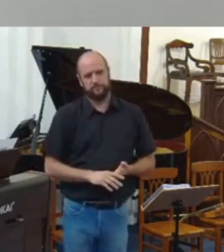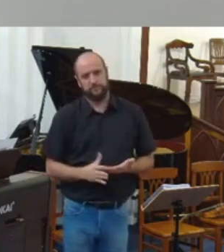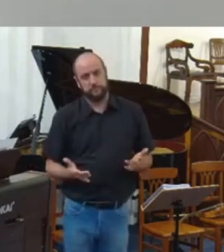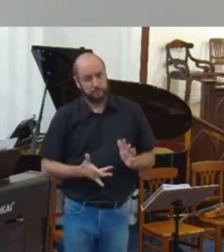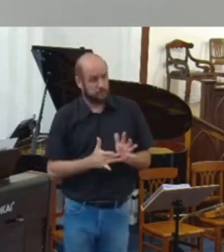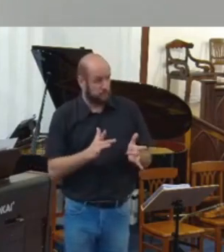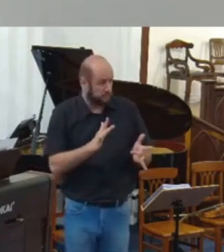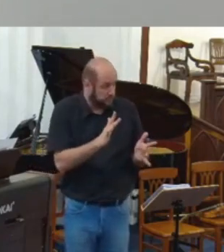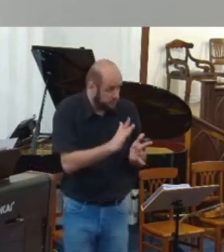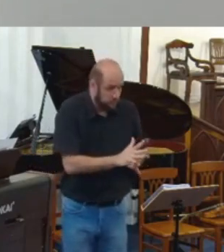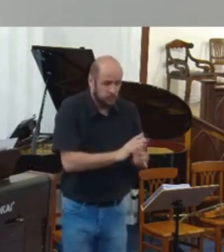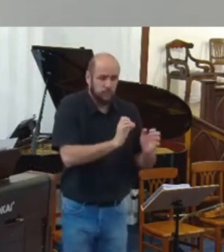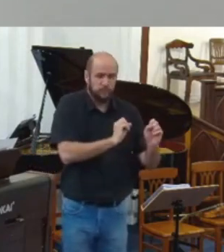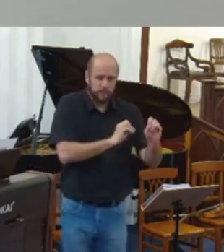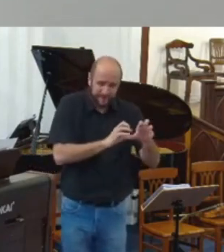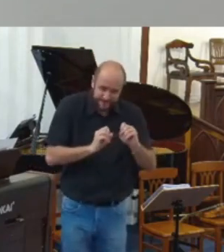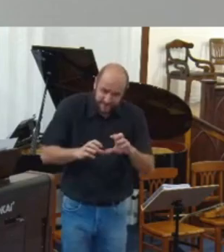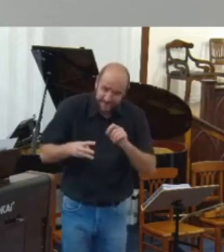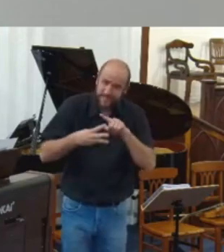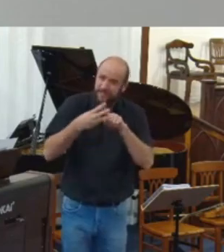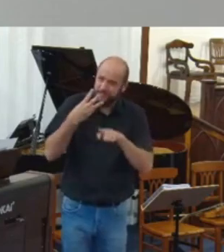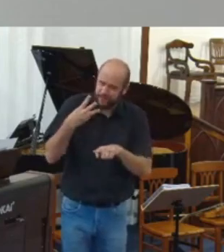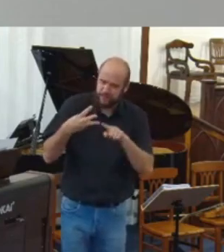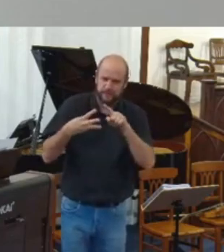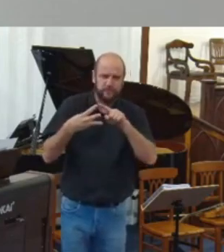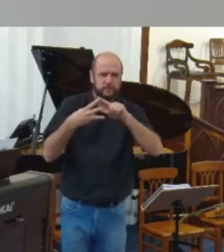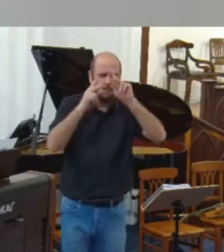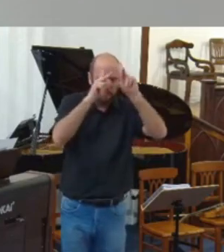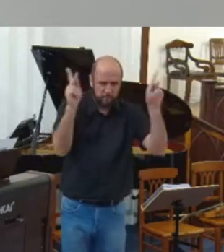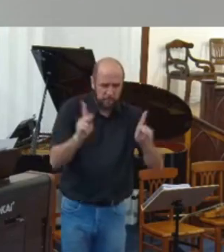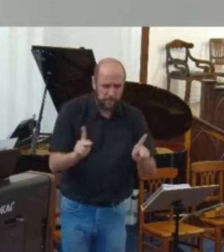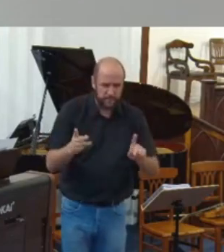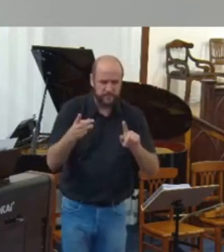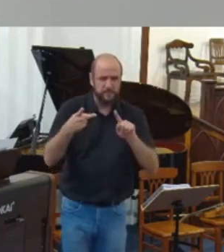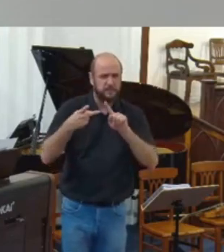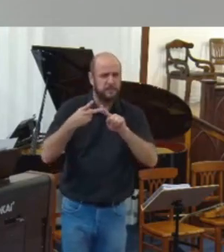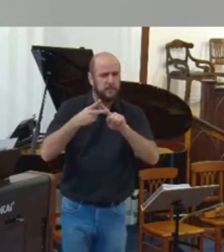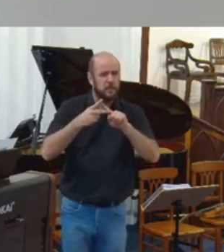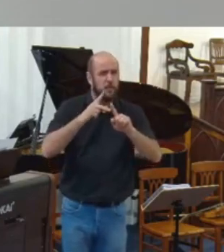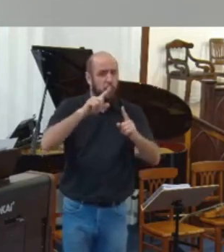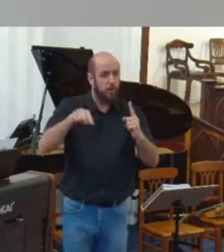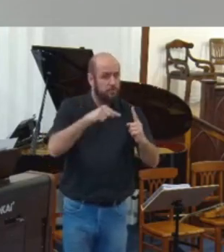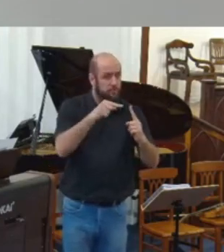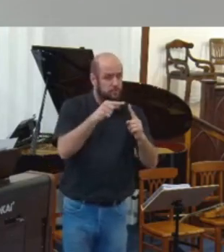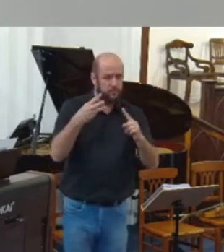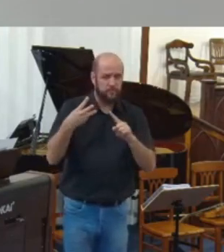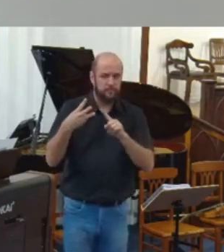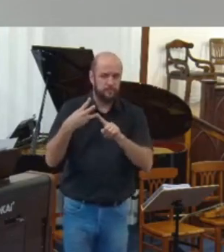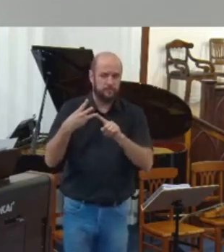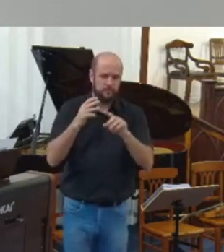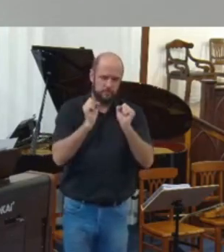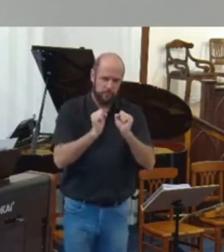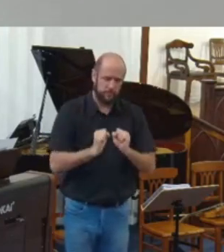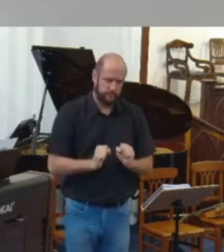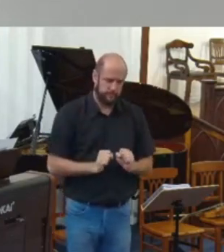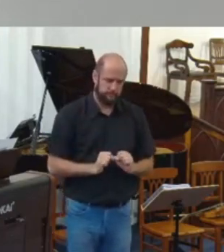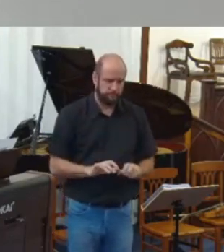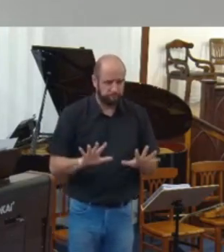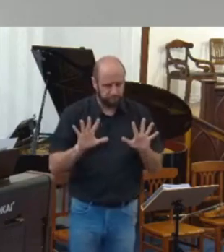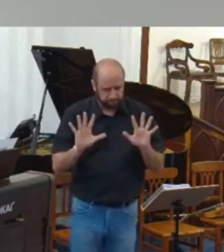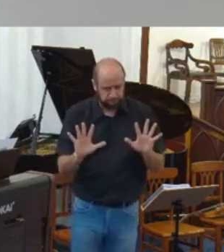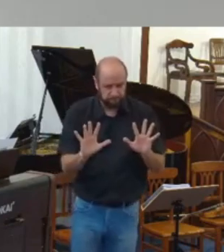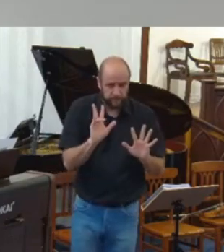esse alicerce, ministra essas três coisas: a paz, o propósito e o poder. Vejam no texto como